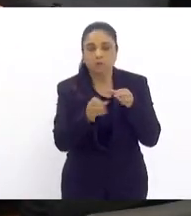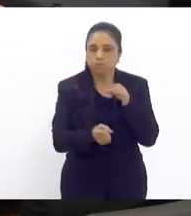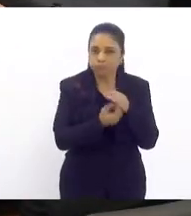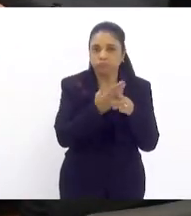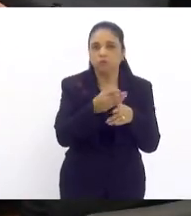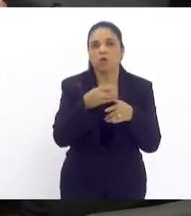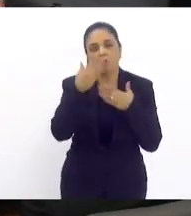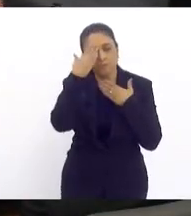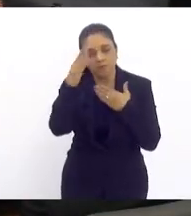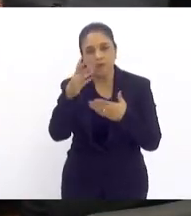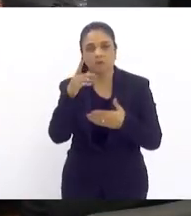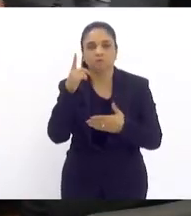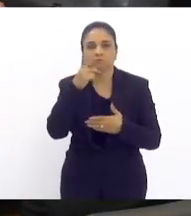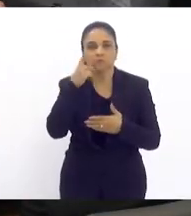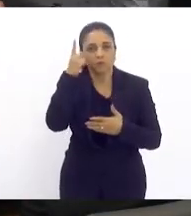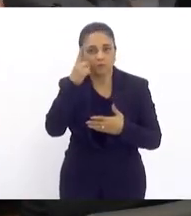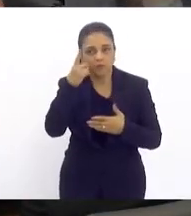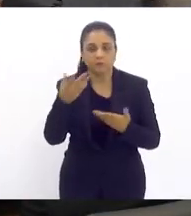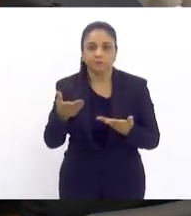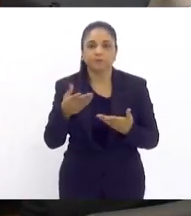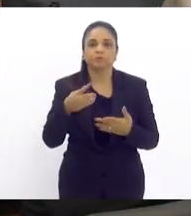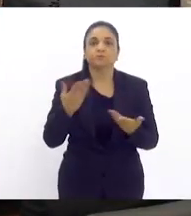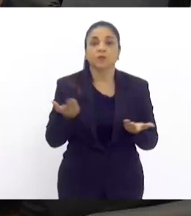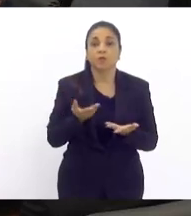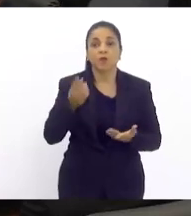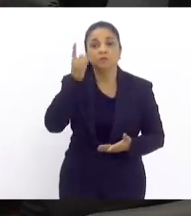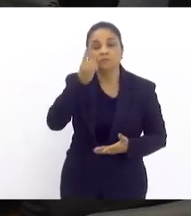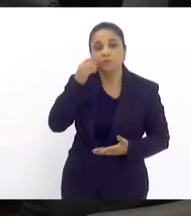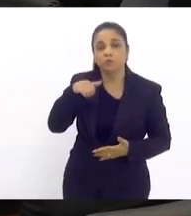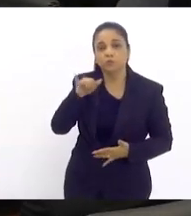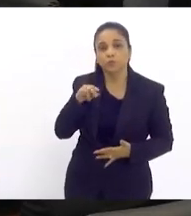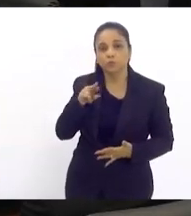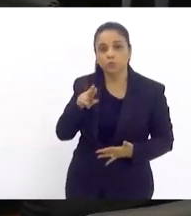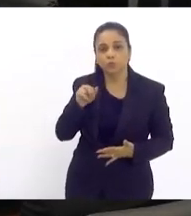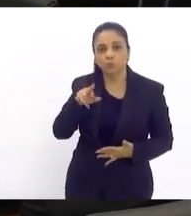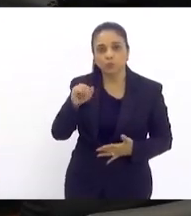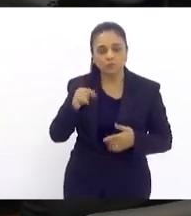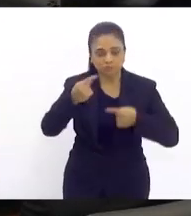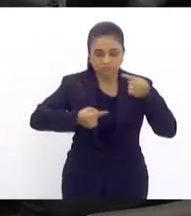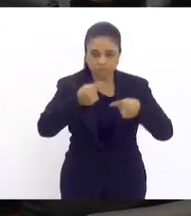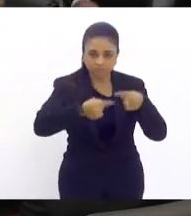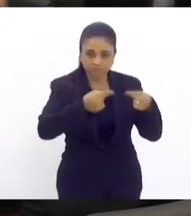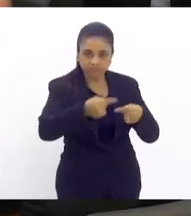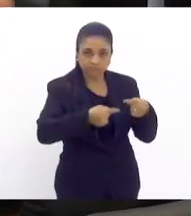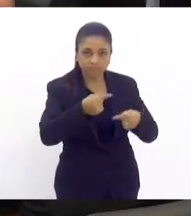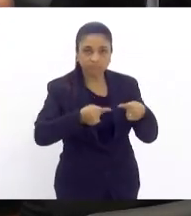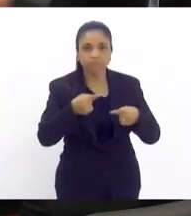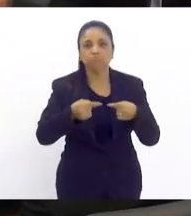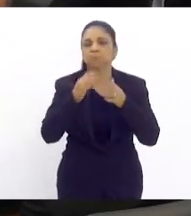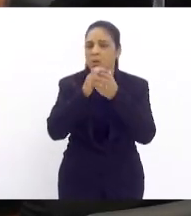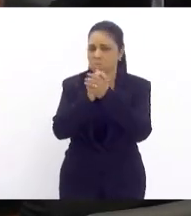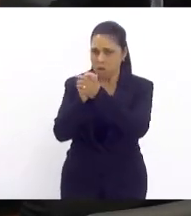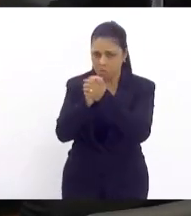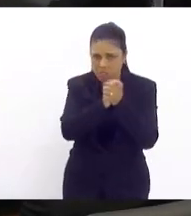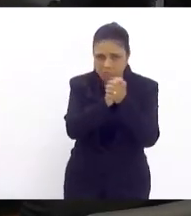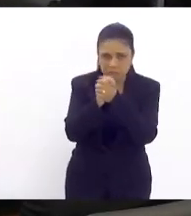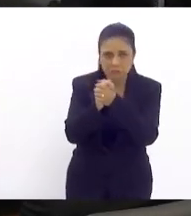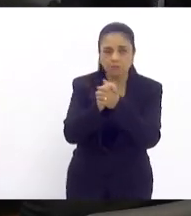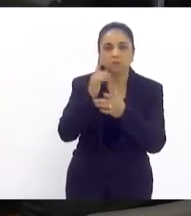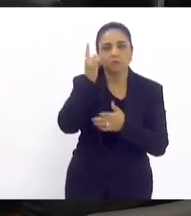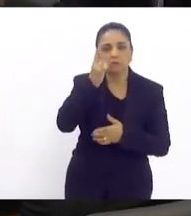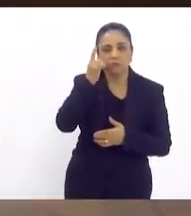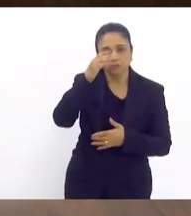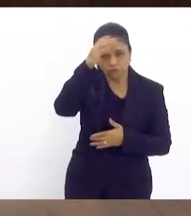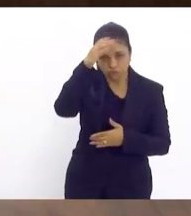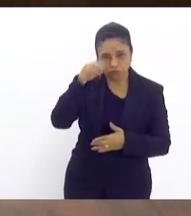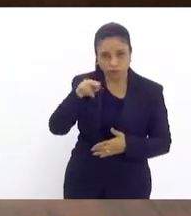Deputado Yuri Presidente eu queria valorizar o nível da discussão que a gente tá fazendo aqui nessa casa sobre isso parabenizando a deputada